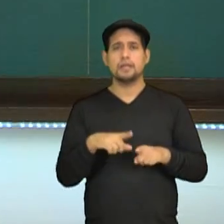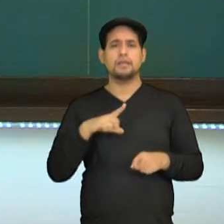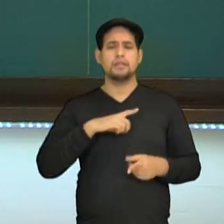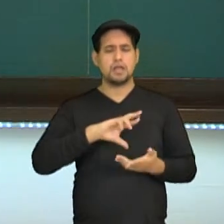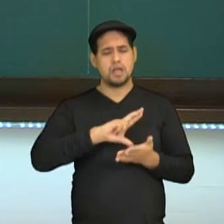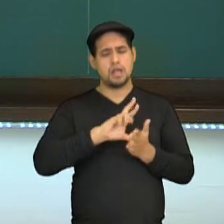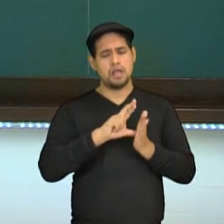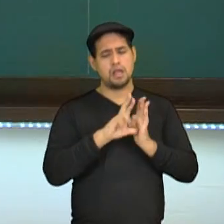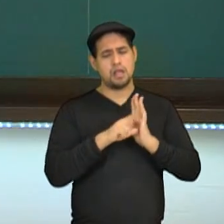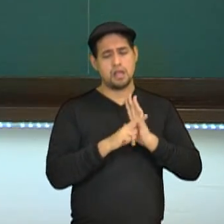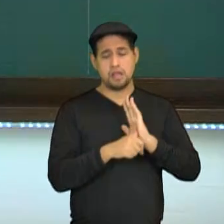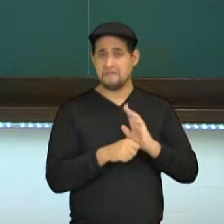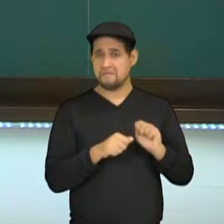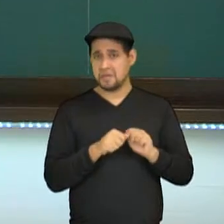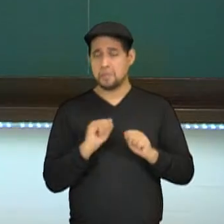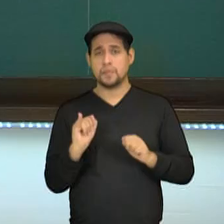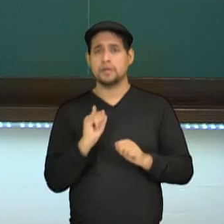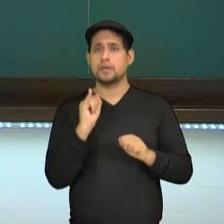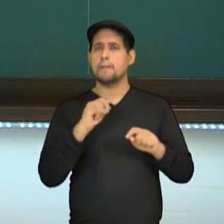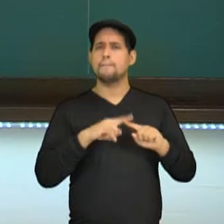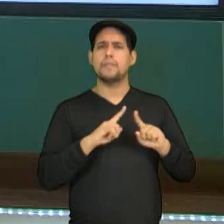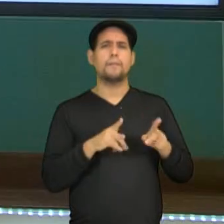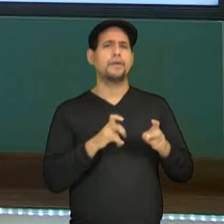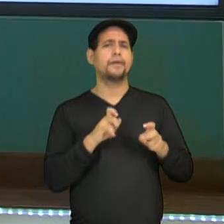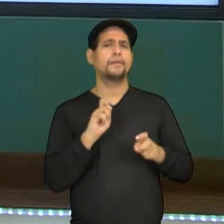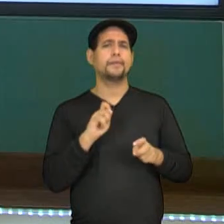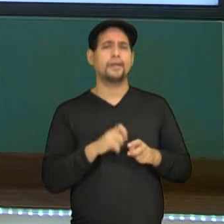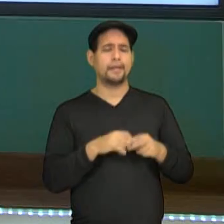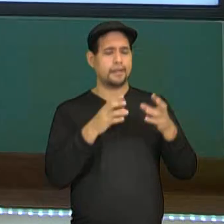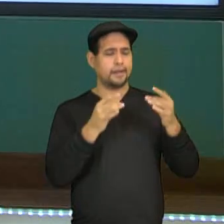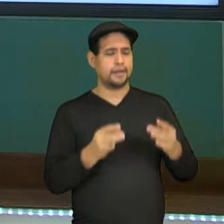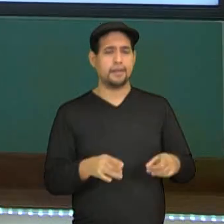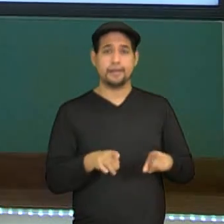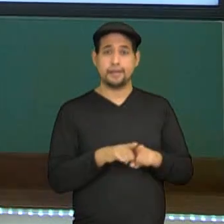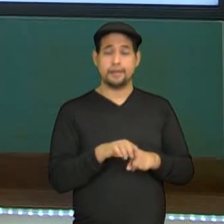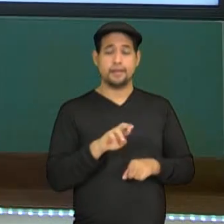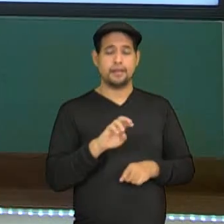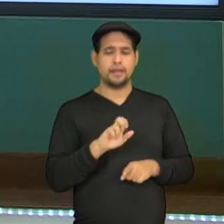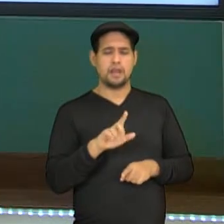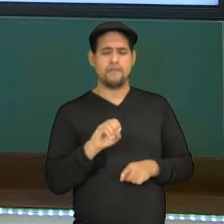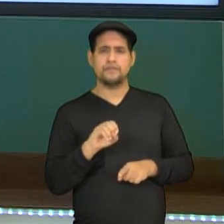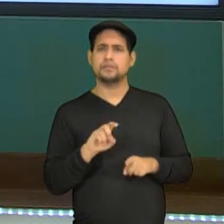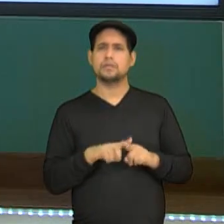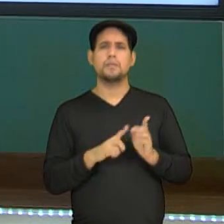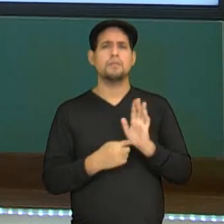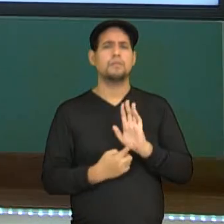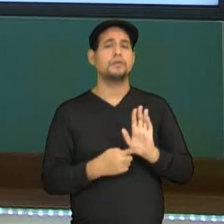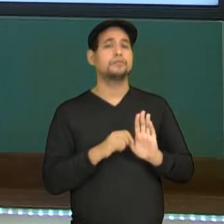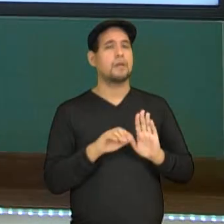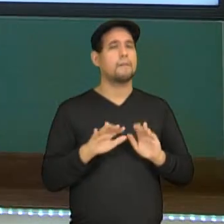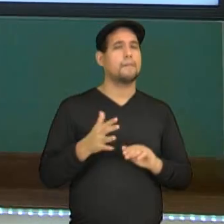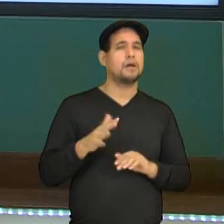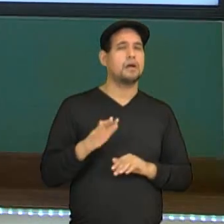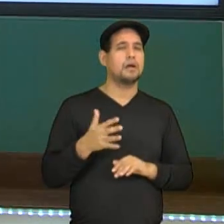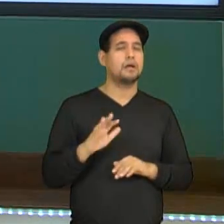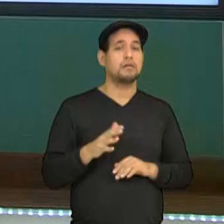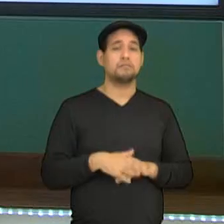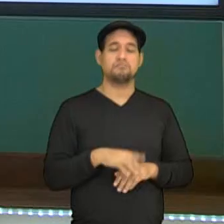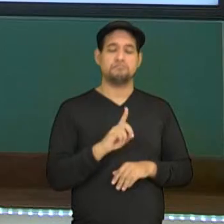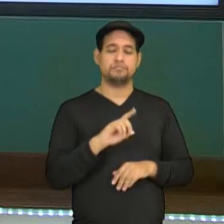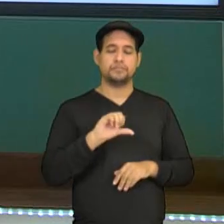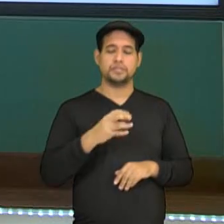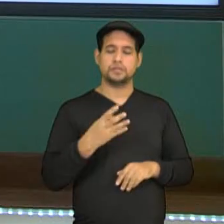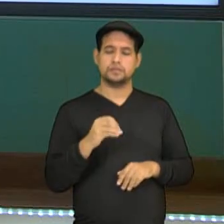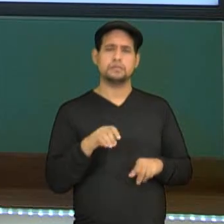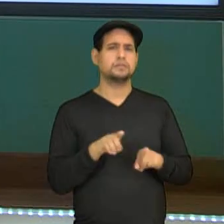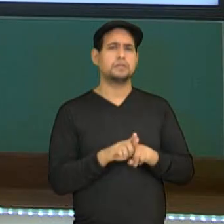outros se fazem necessários. Mas percebe-se que as classificações do relevo, elas remetem mais ou menos a